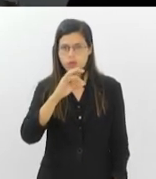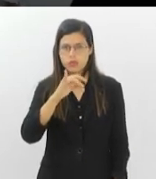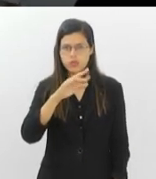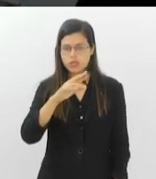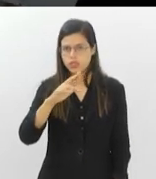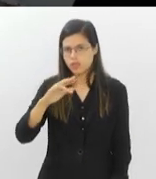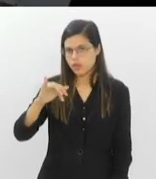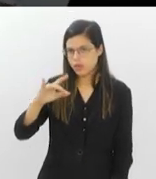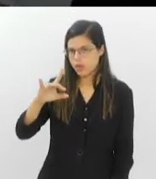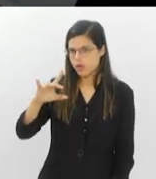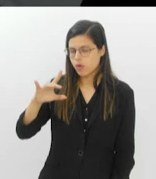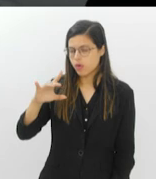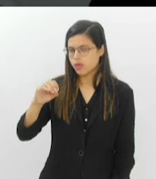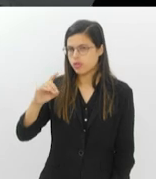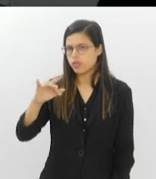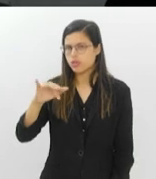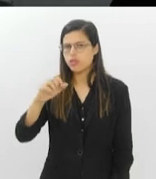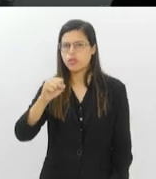toxoplasmose,